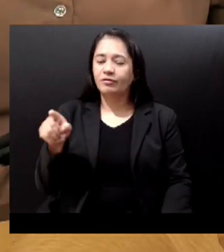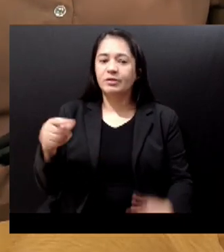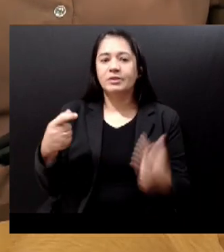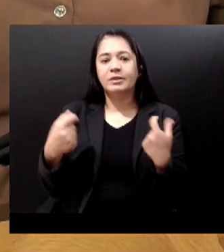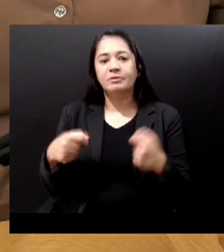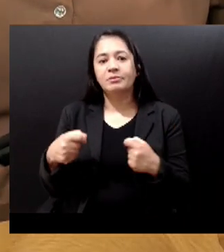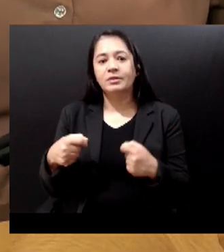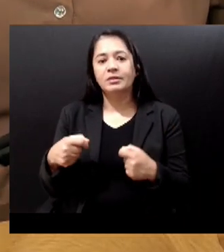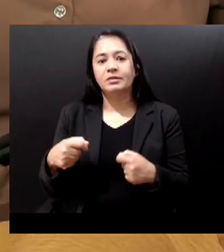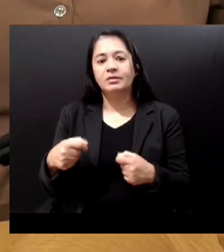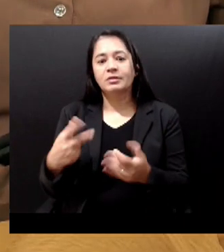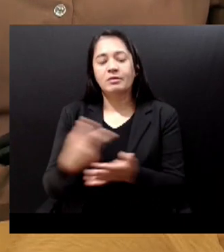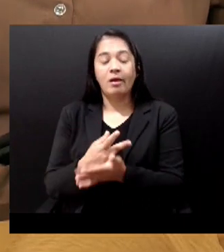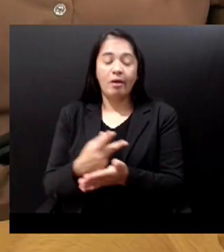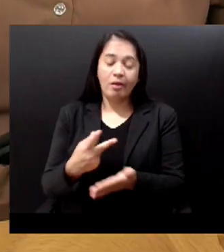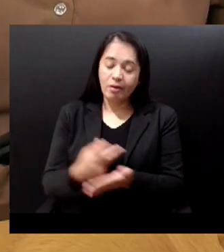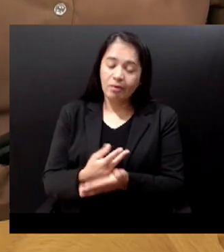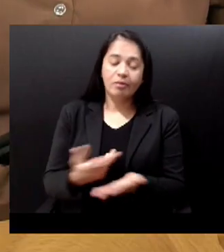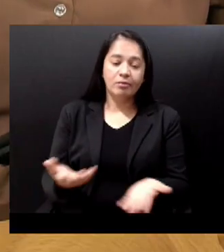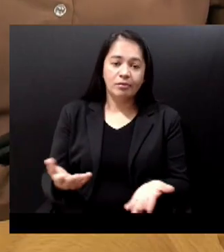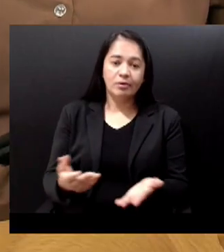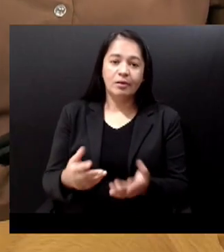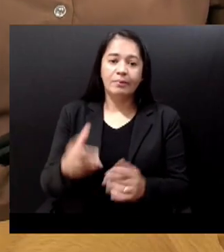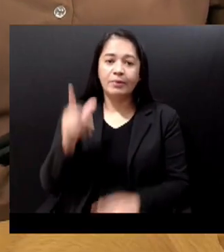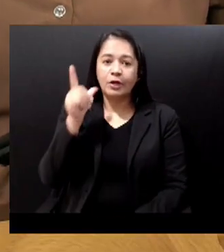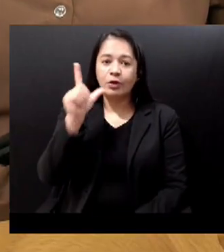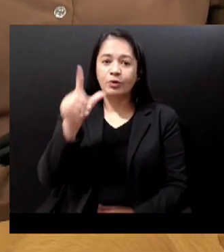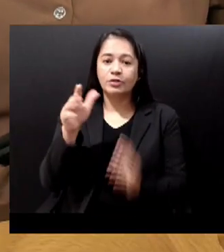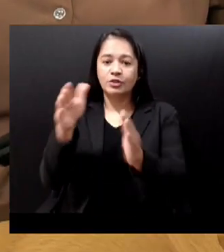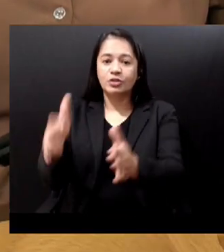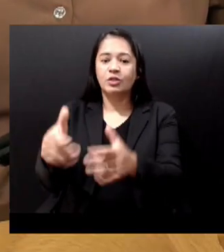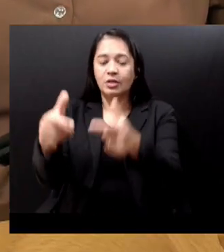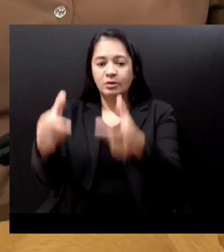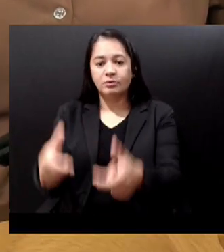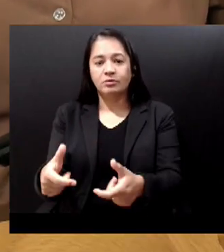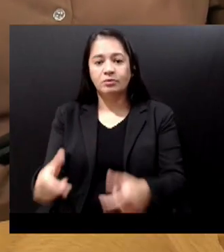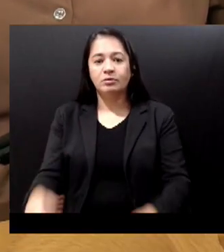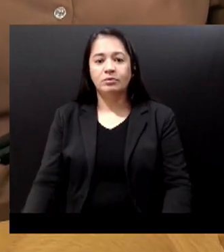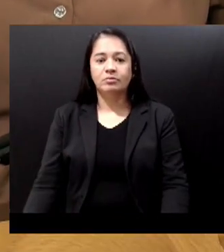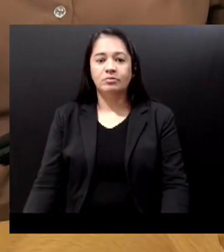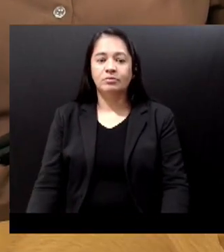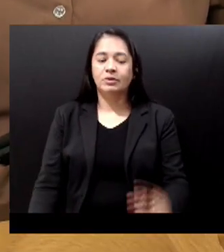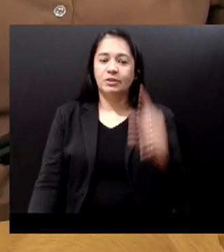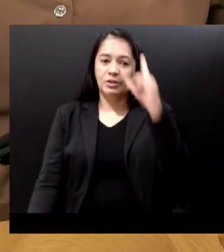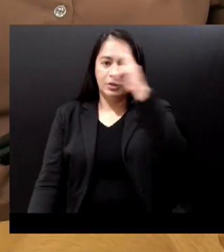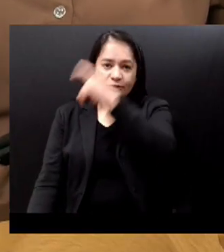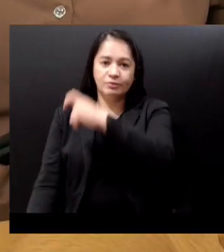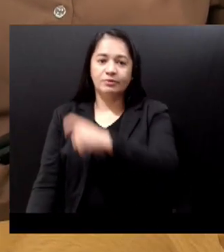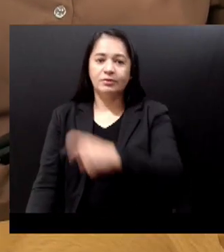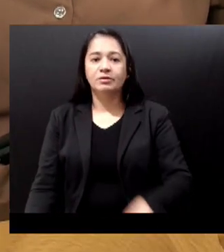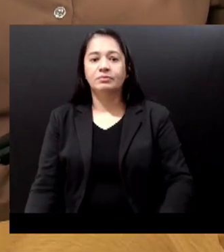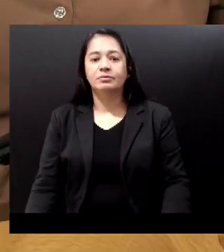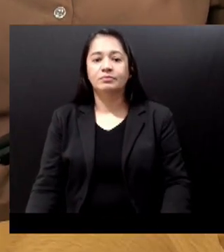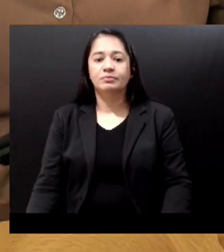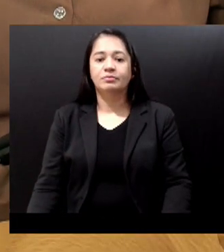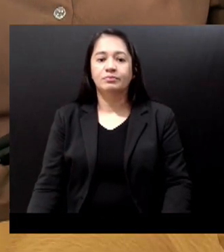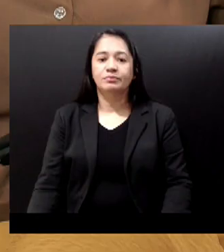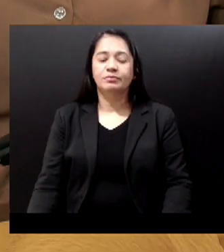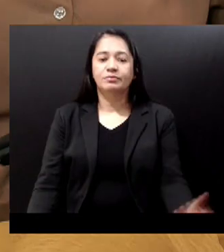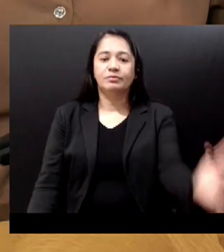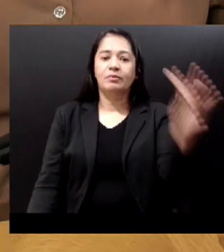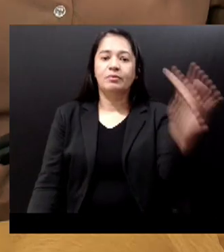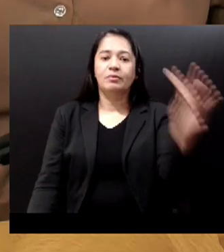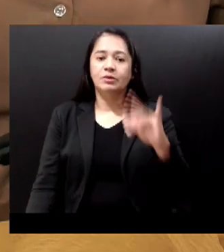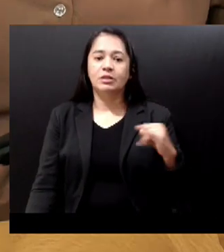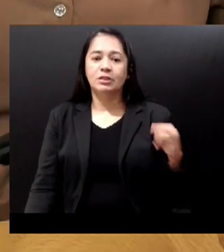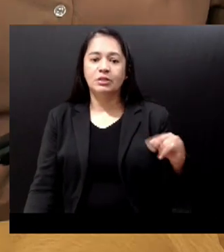erros para conseguir chegar em algum lugar, e é Perfeito. difícil passar por isso, né? Uhum. Então, não sei se a gente pode pensar num limite, se